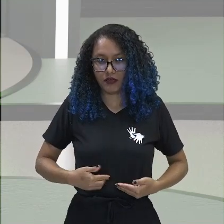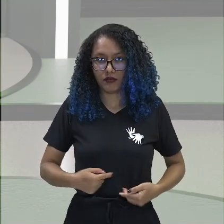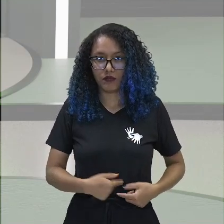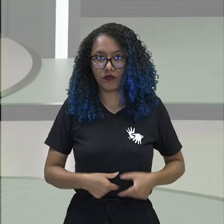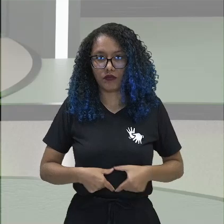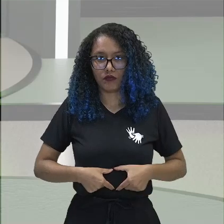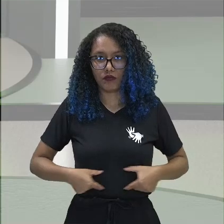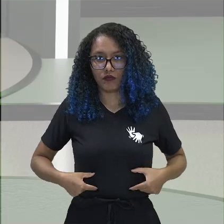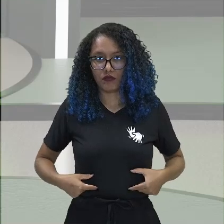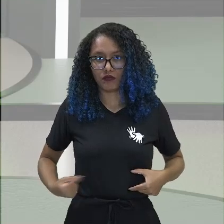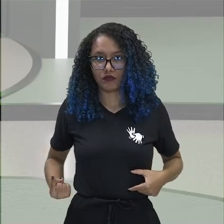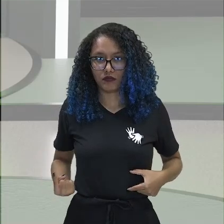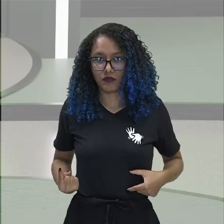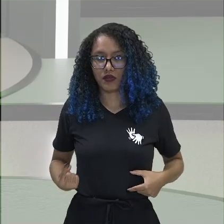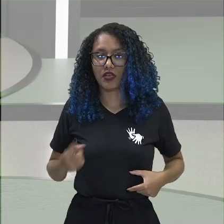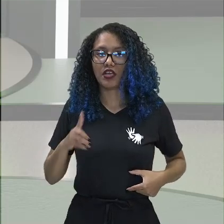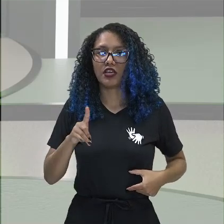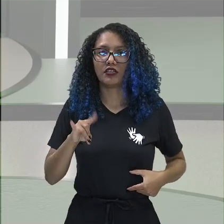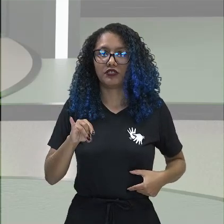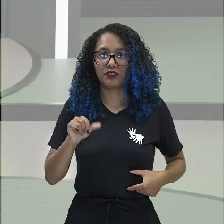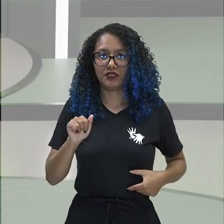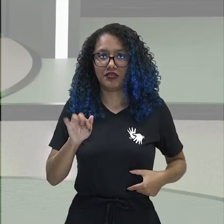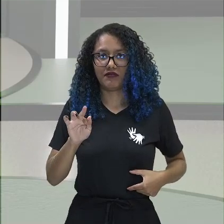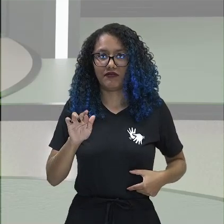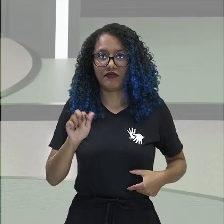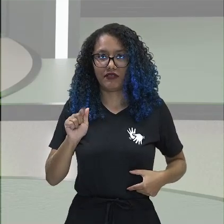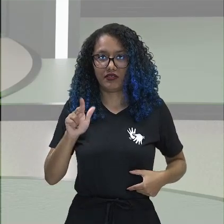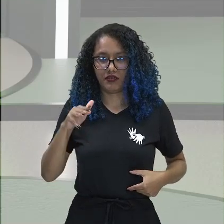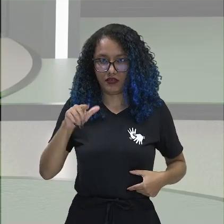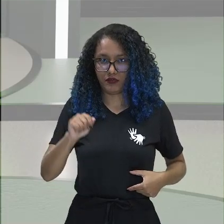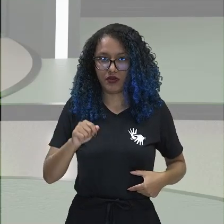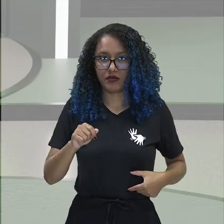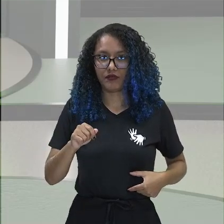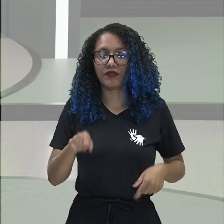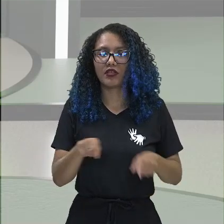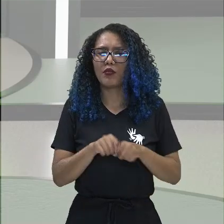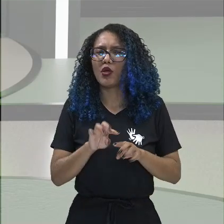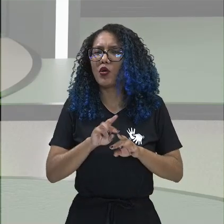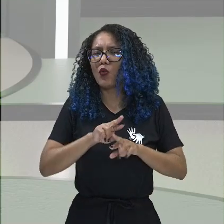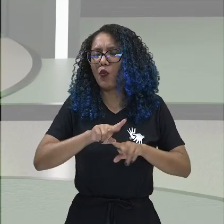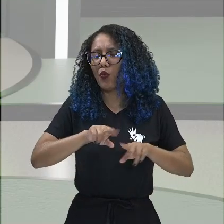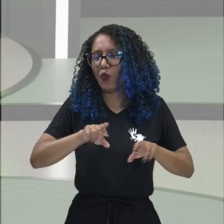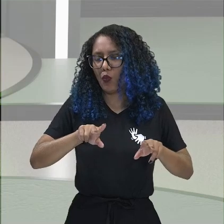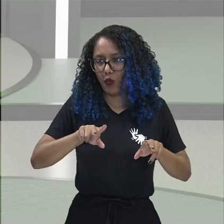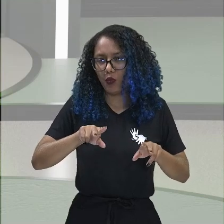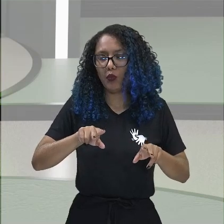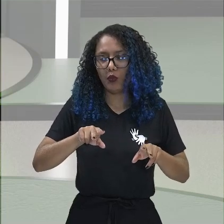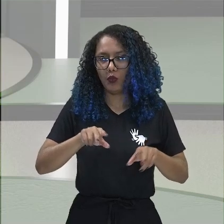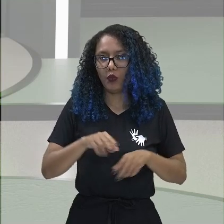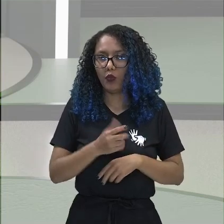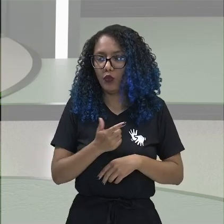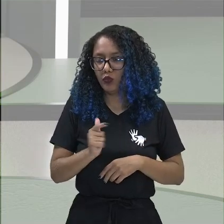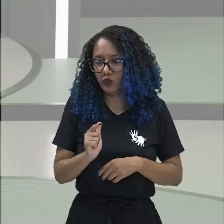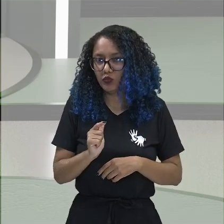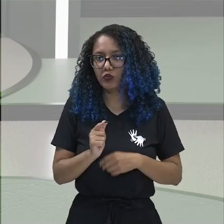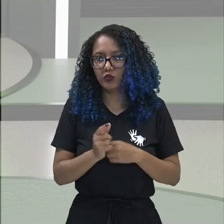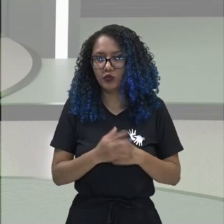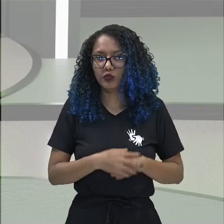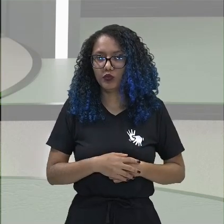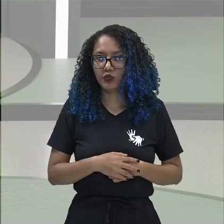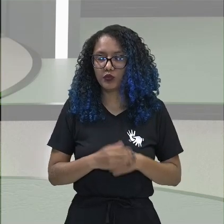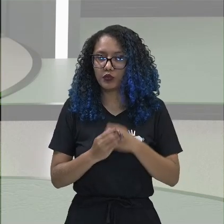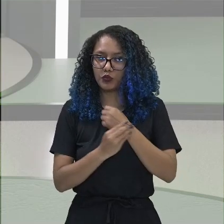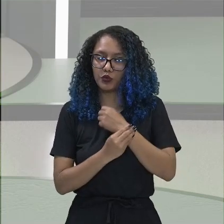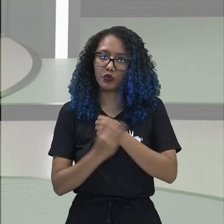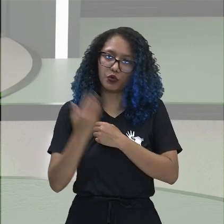ó, aqui embaixo, tá? E todos esses músculos, né, dos